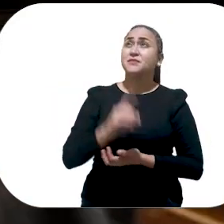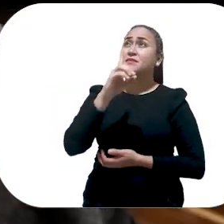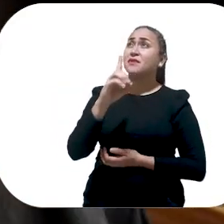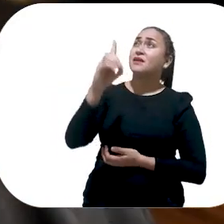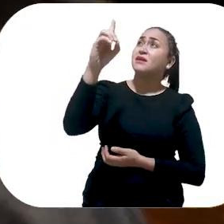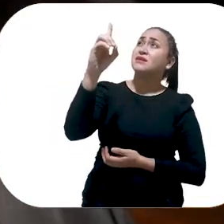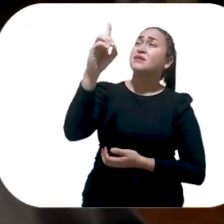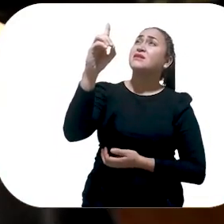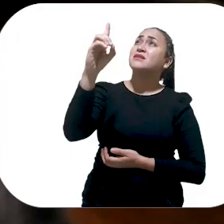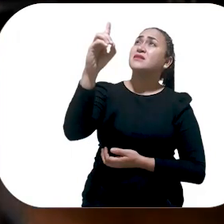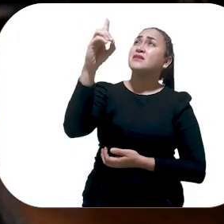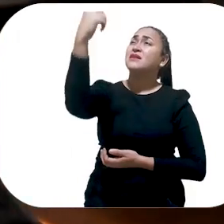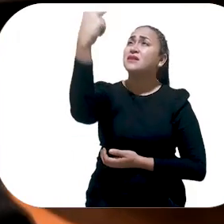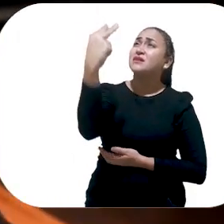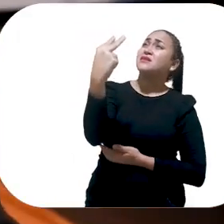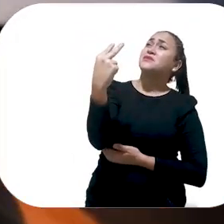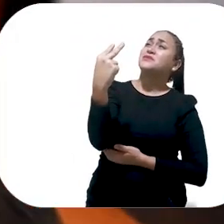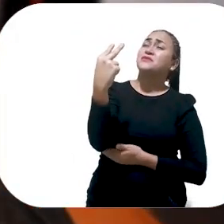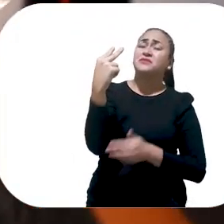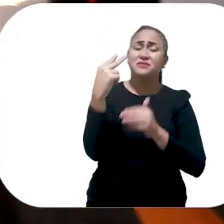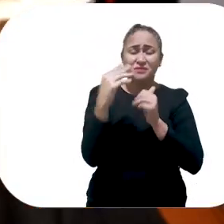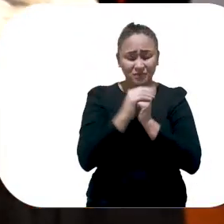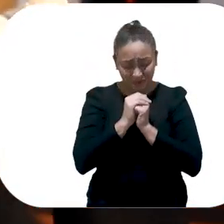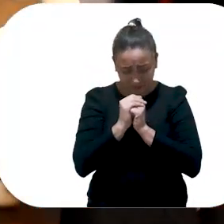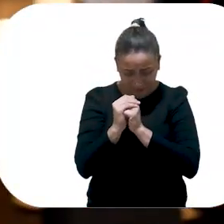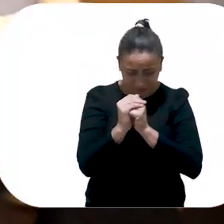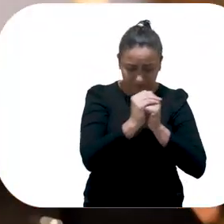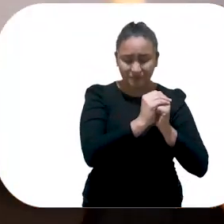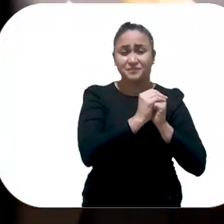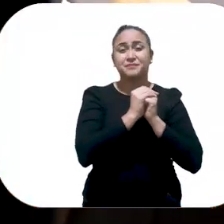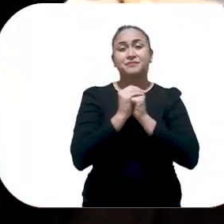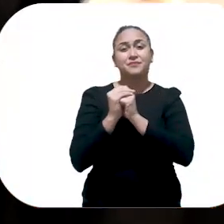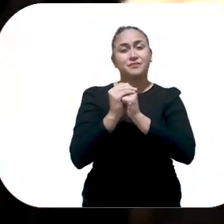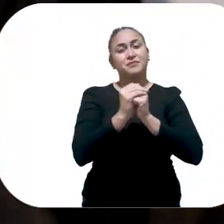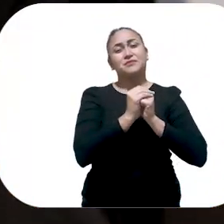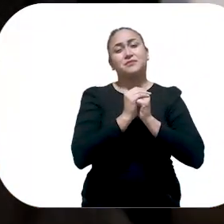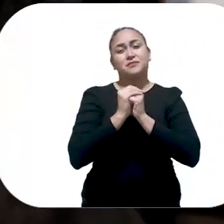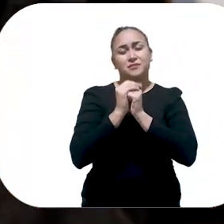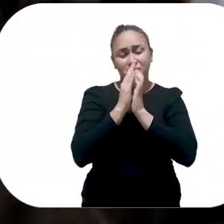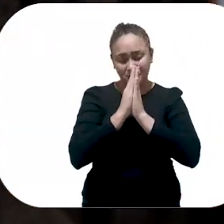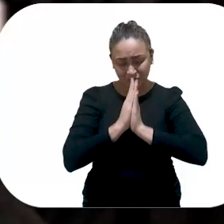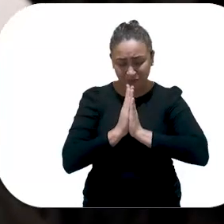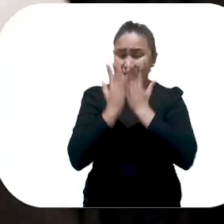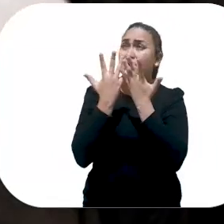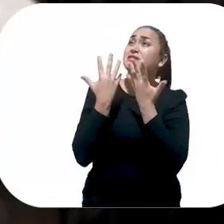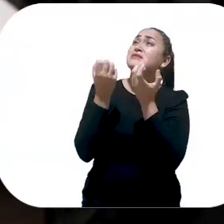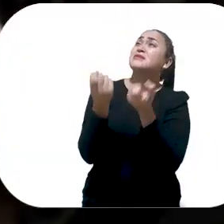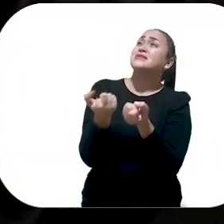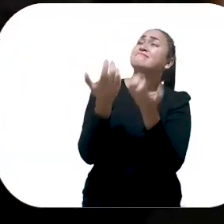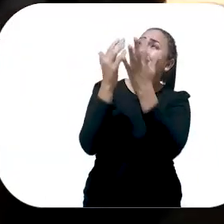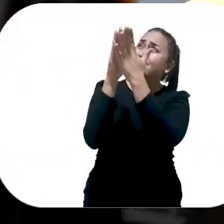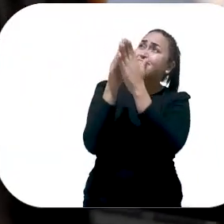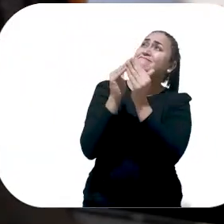Ouve. Ouve, ó Deus, a minha oração e atende o meu clamor.